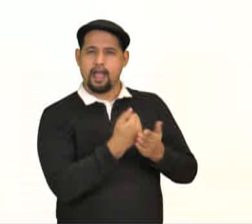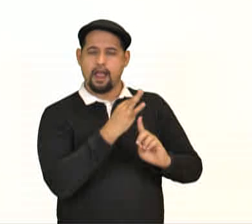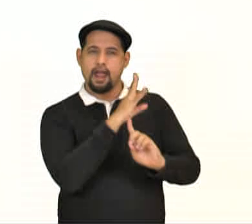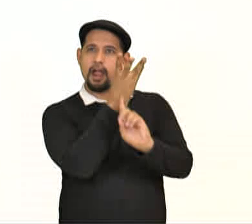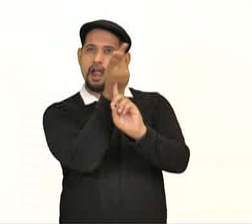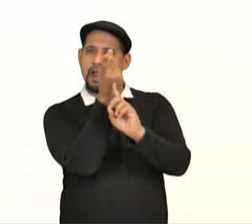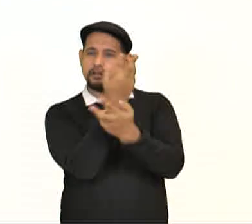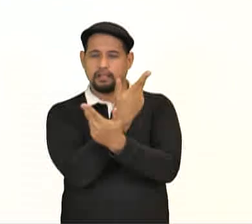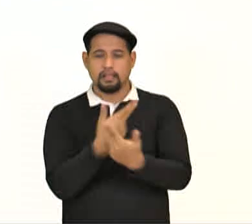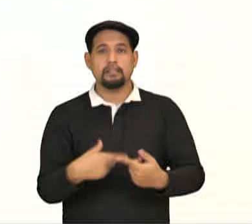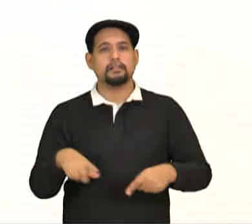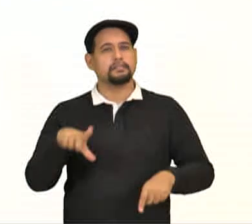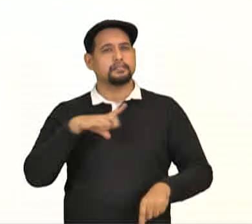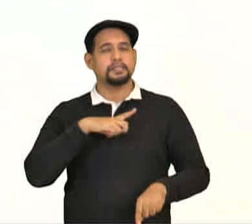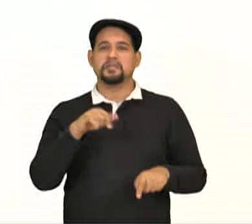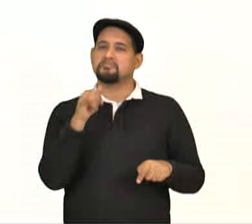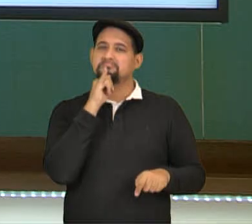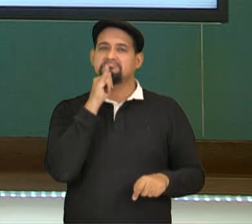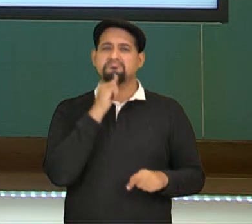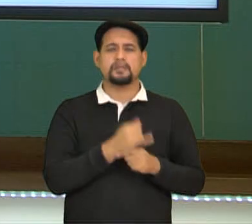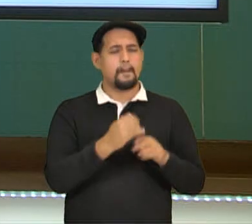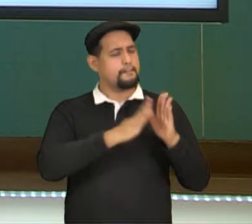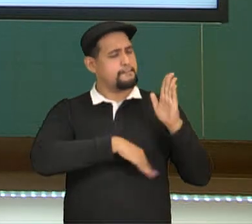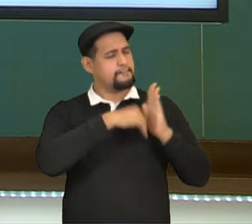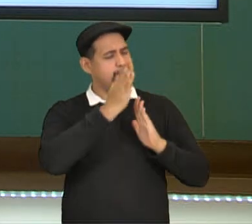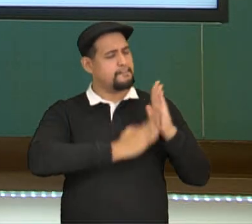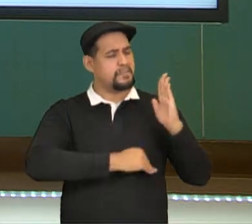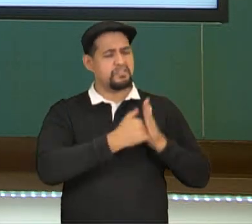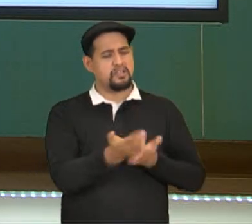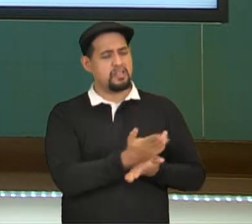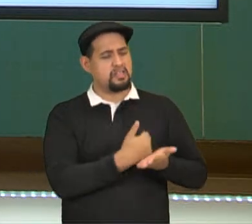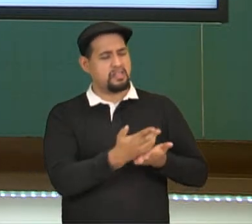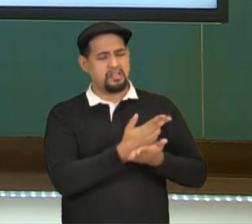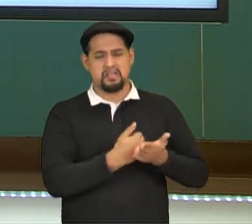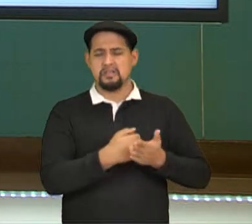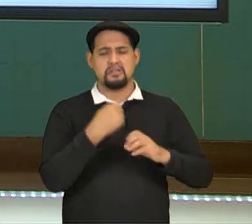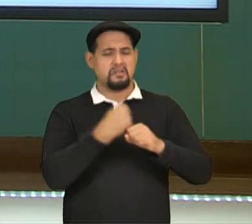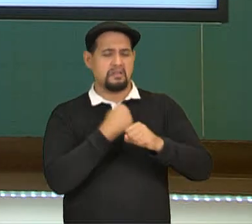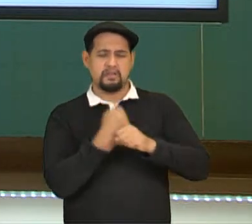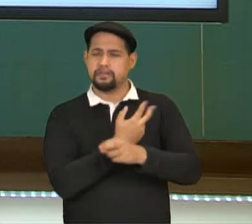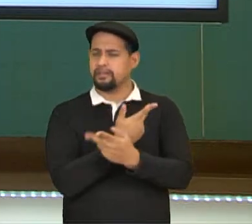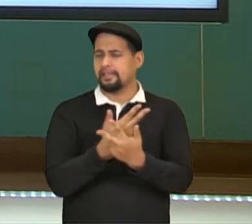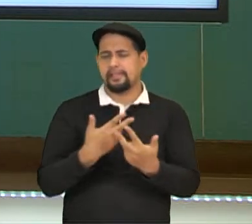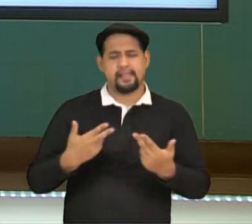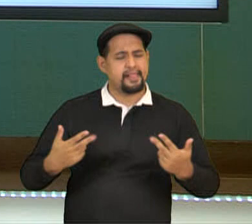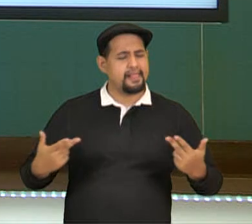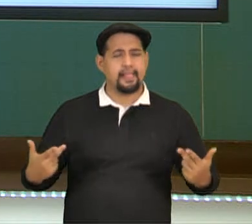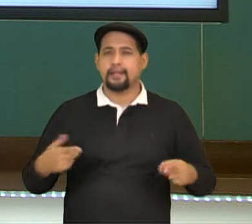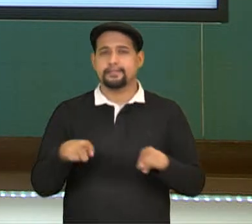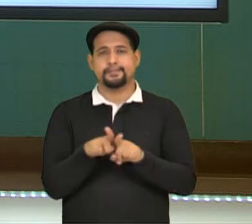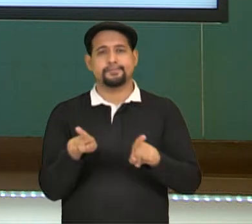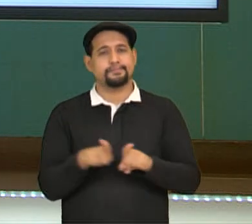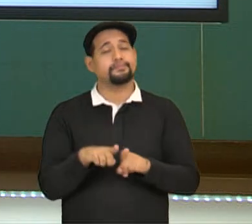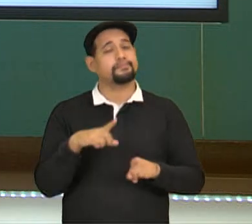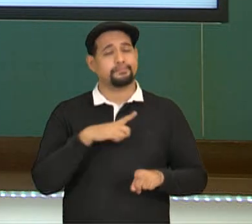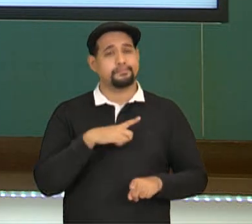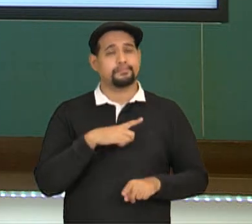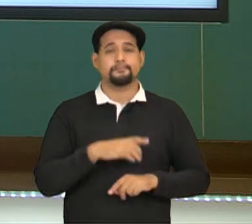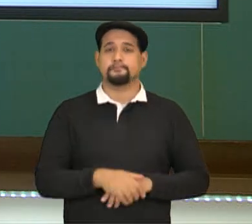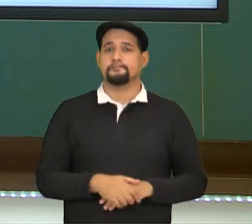nas igrejas, né? Tanto de imagens, pinturas, né? Iconografias, a gente vai ter muita ícones,